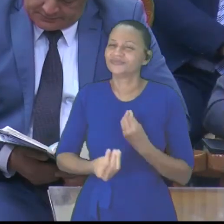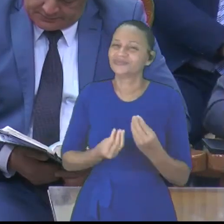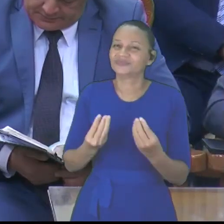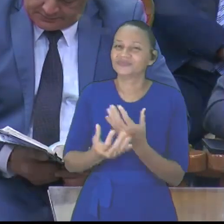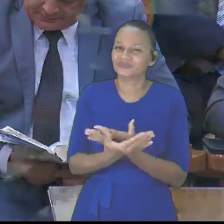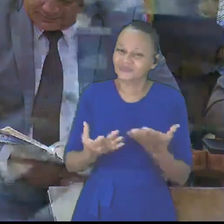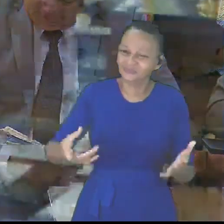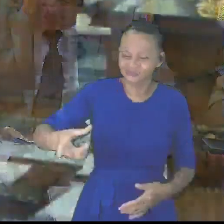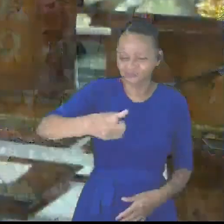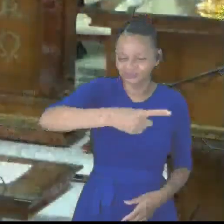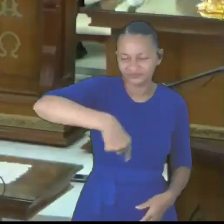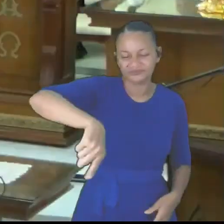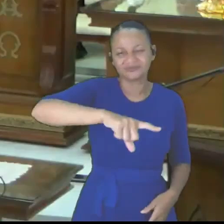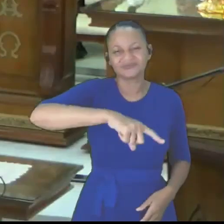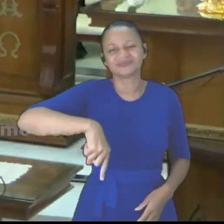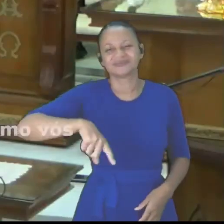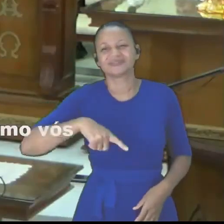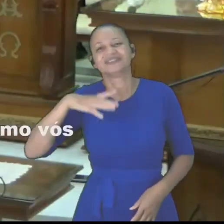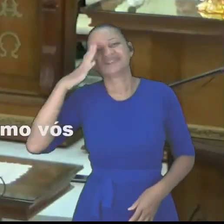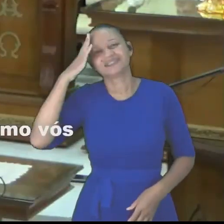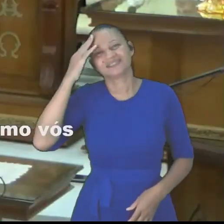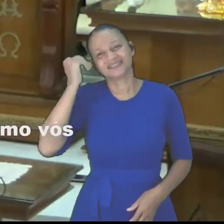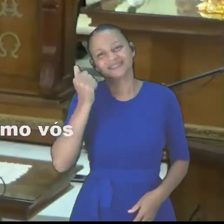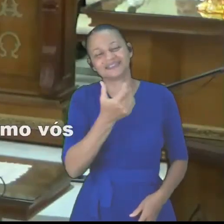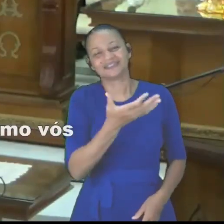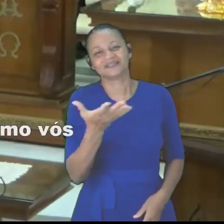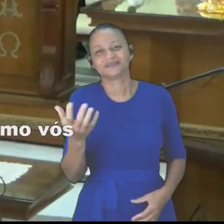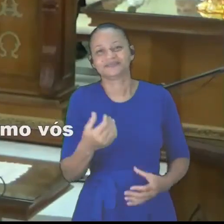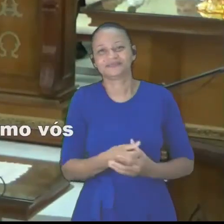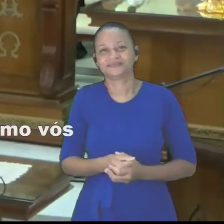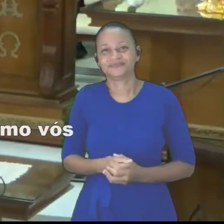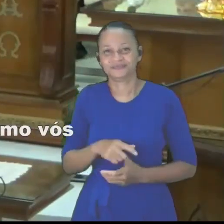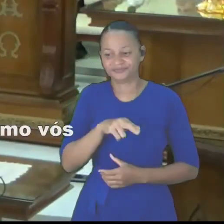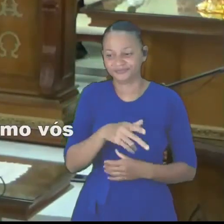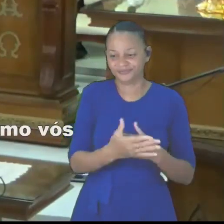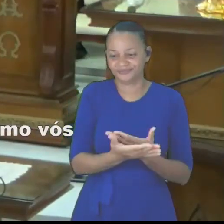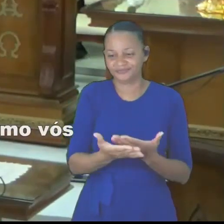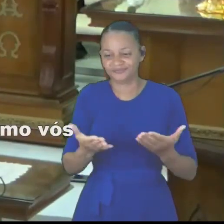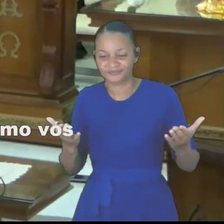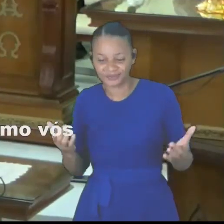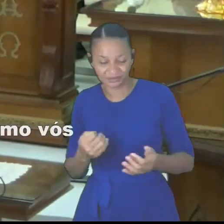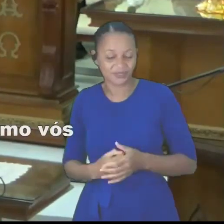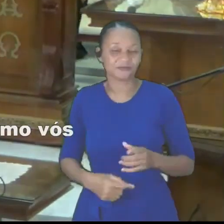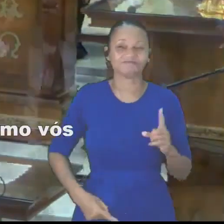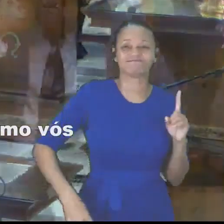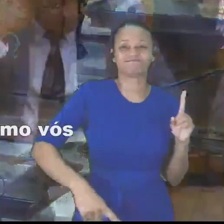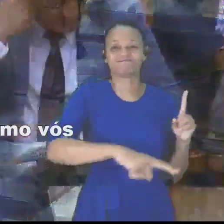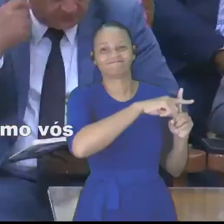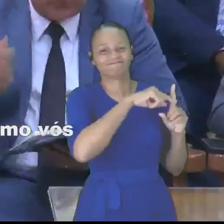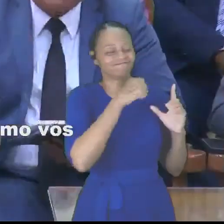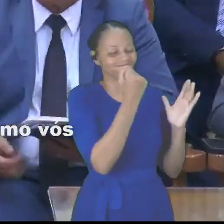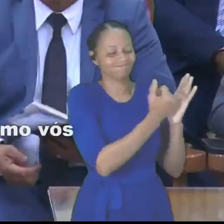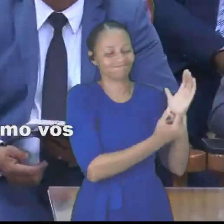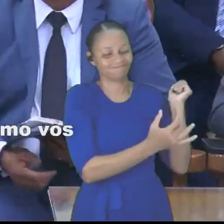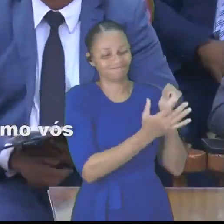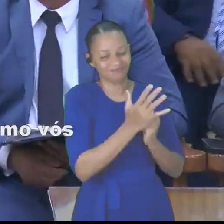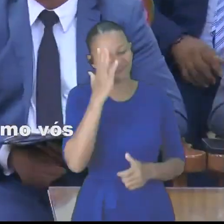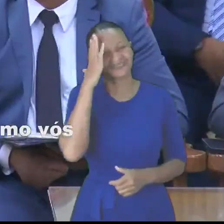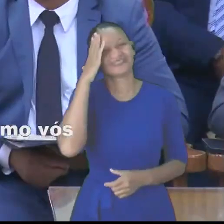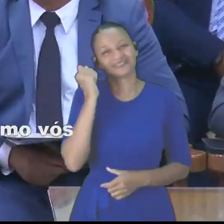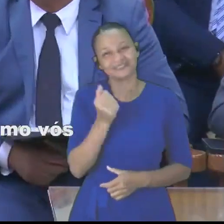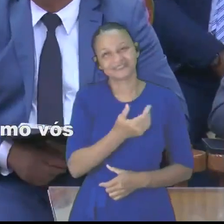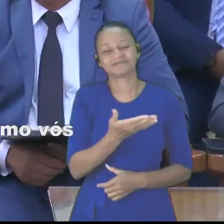vós mesmos bem sabeis. Irmão, aquele povo que crucificou Jesus, que estava ali, eles